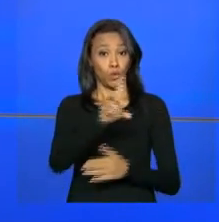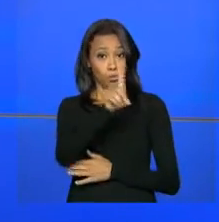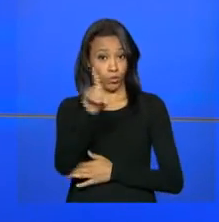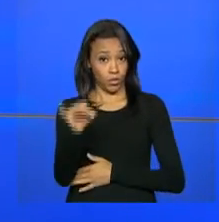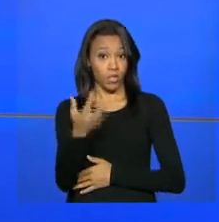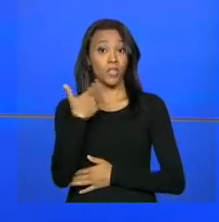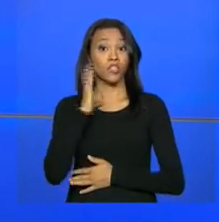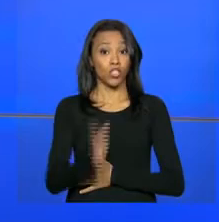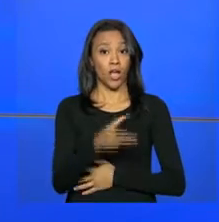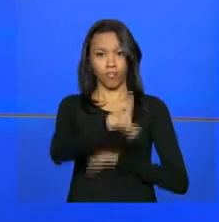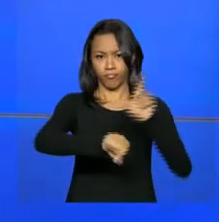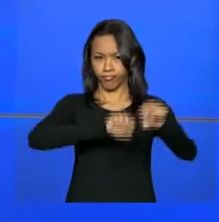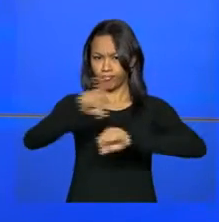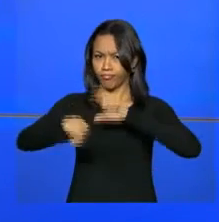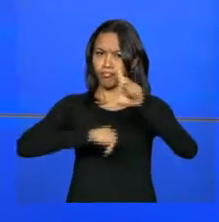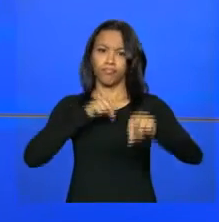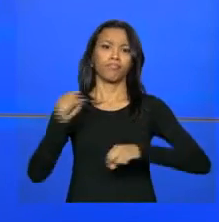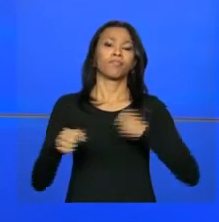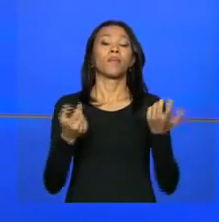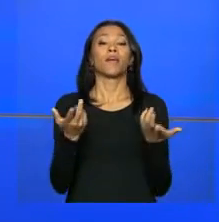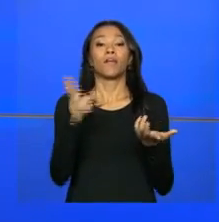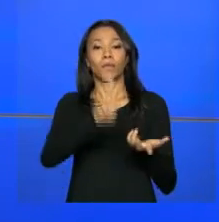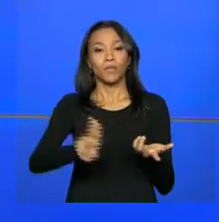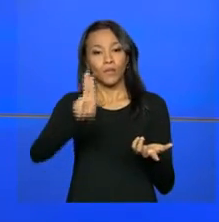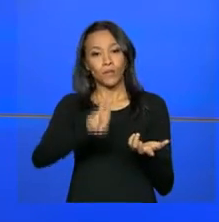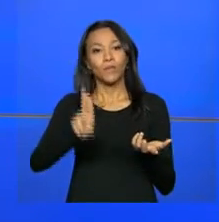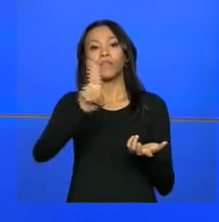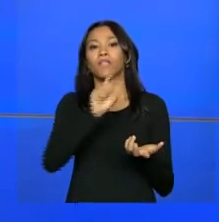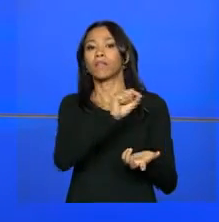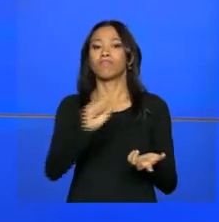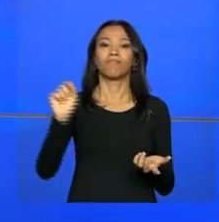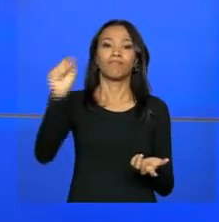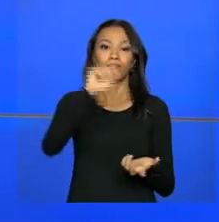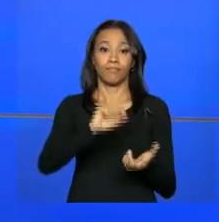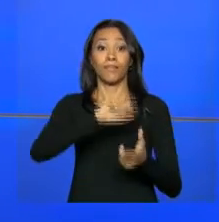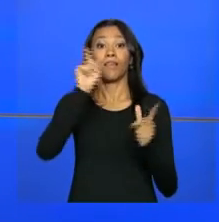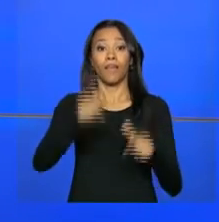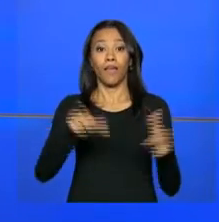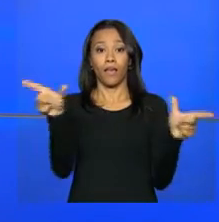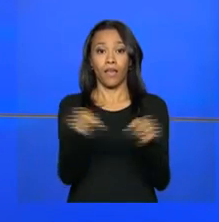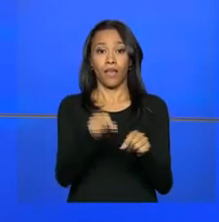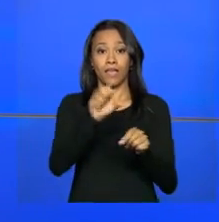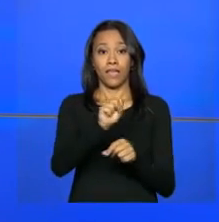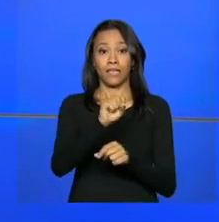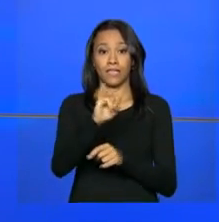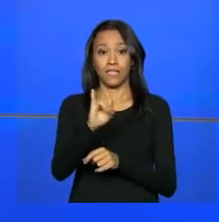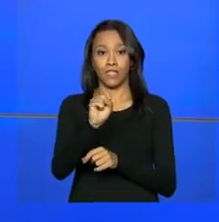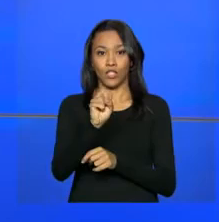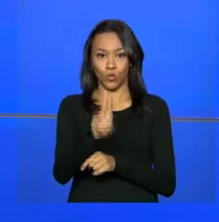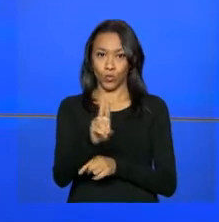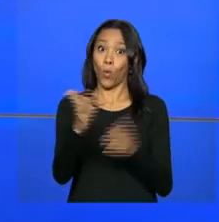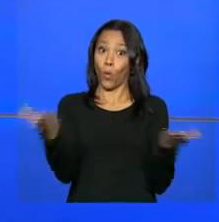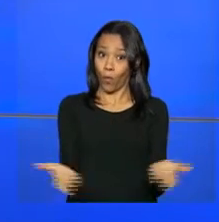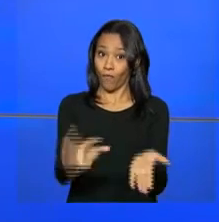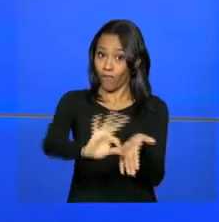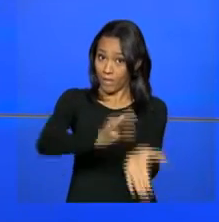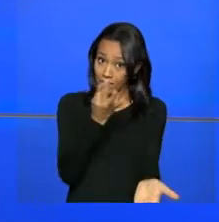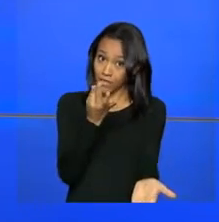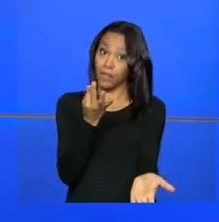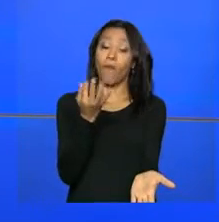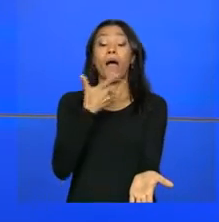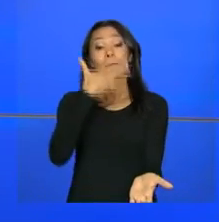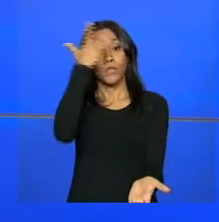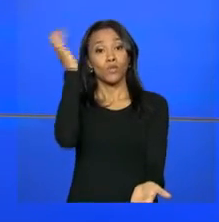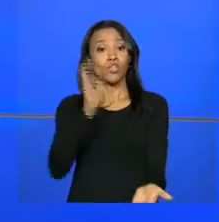quem foi selecionado para ocupar uma vaga nas universidades públicas pelo sistema de seleção unificado sisu fazer a matrícula o candidato